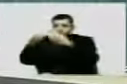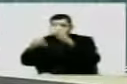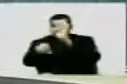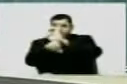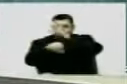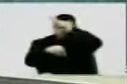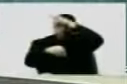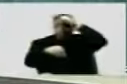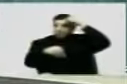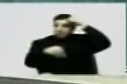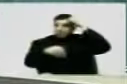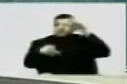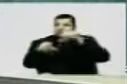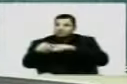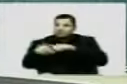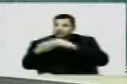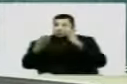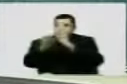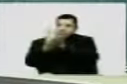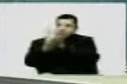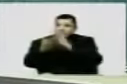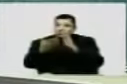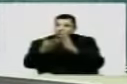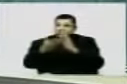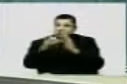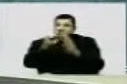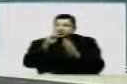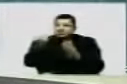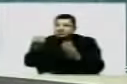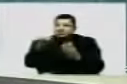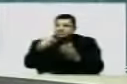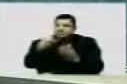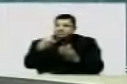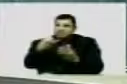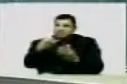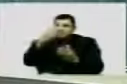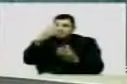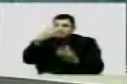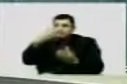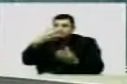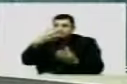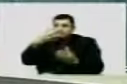municípios do Estado do Amazonas terão que dividir entre si